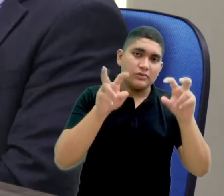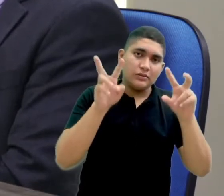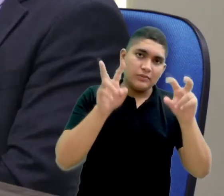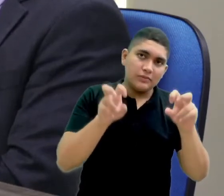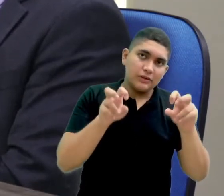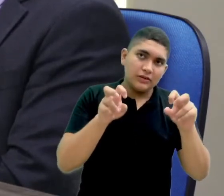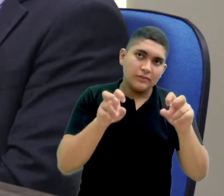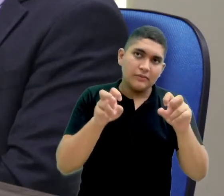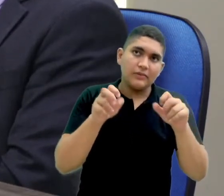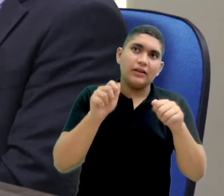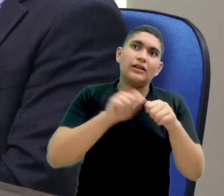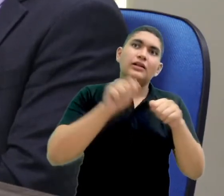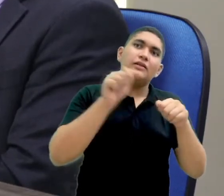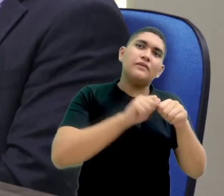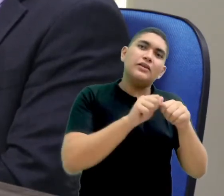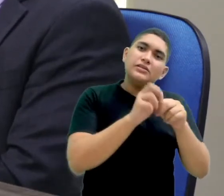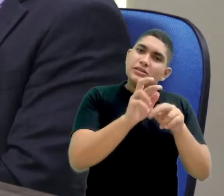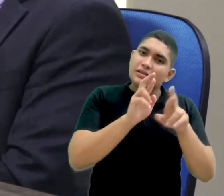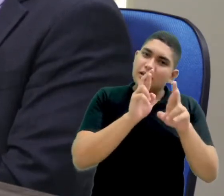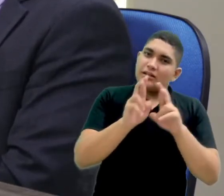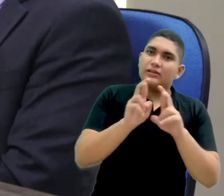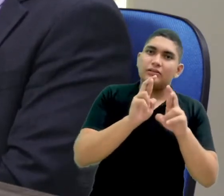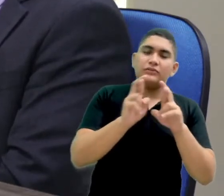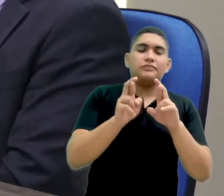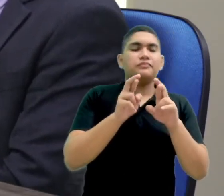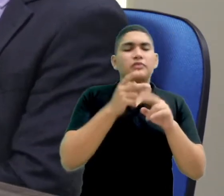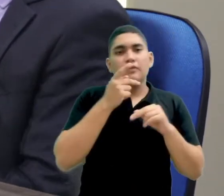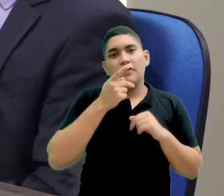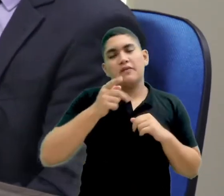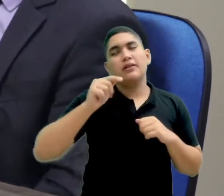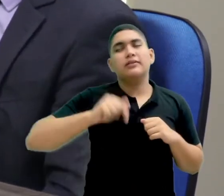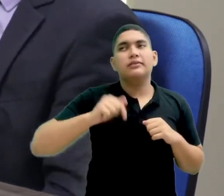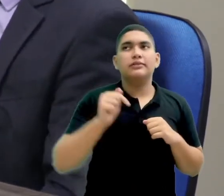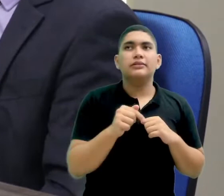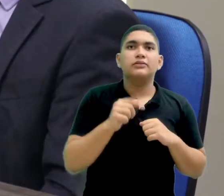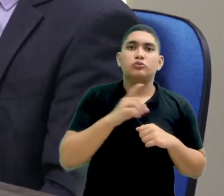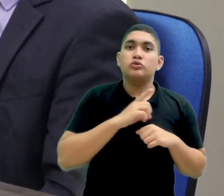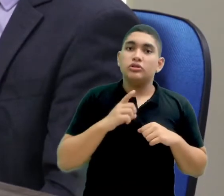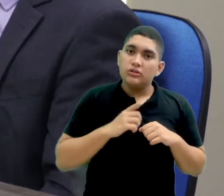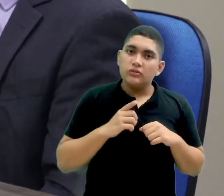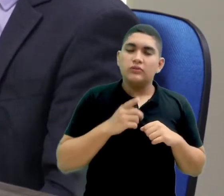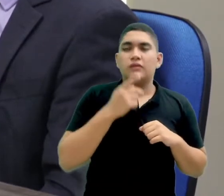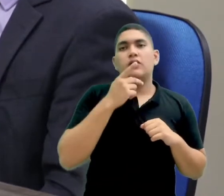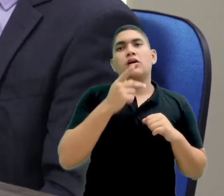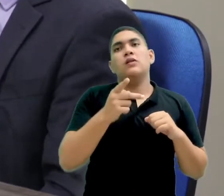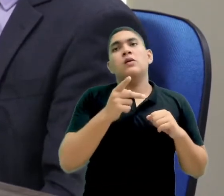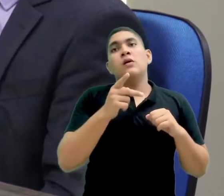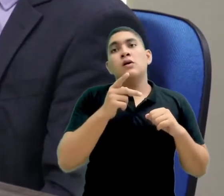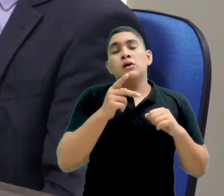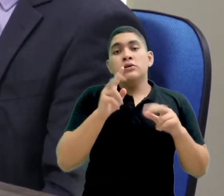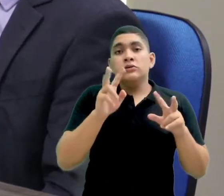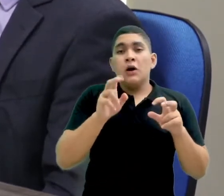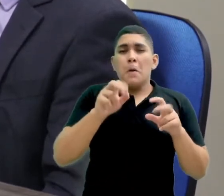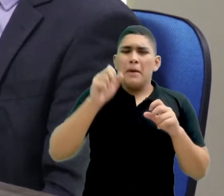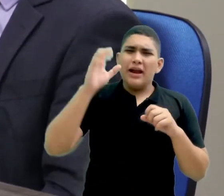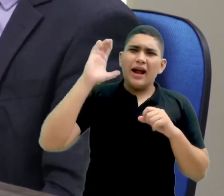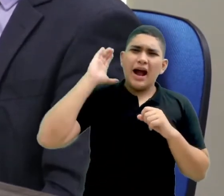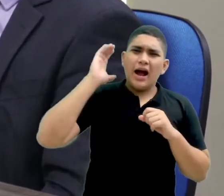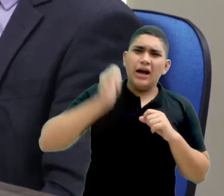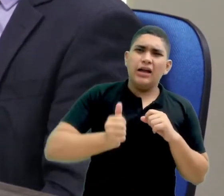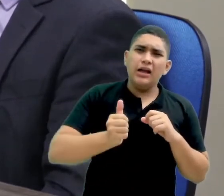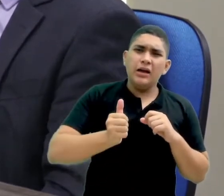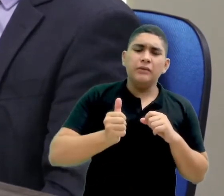fazer exatamente essa relação. Já foi citado aqui, né, como o diácono Adriano pontuou, a questão de Caim, e o